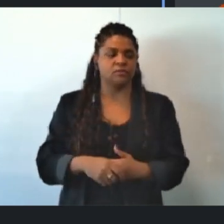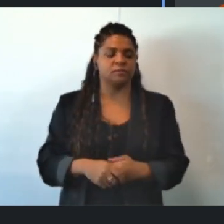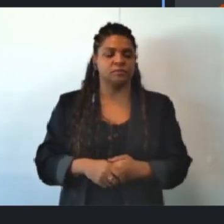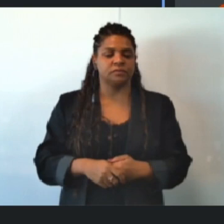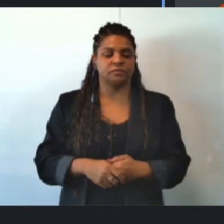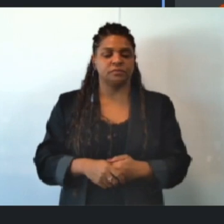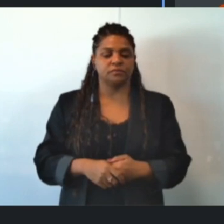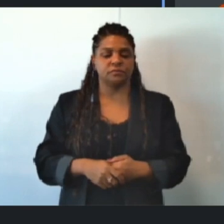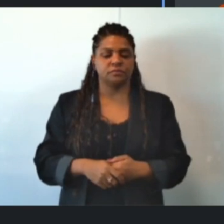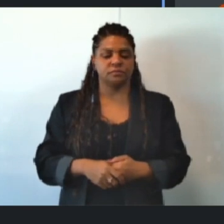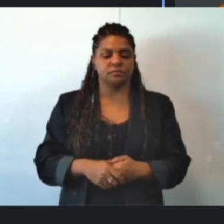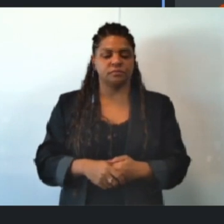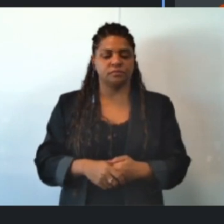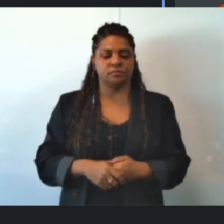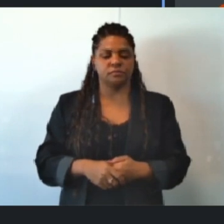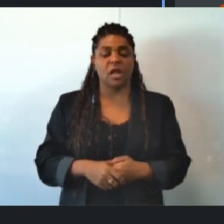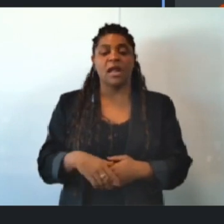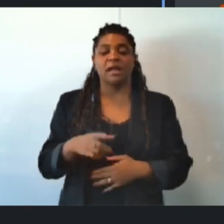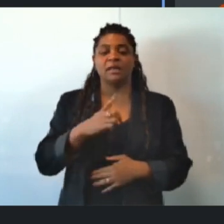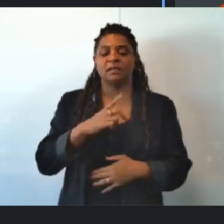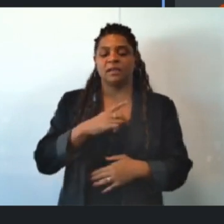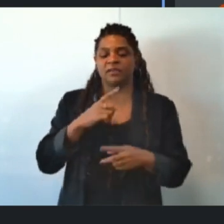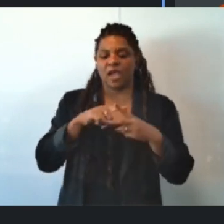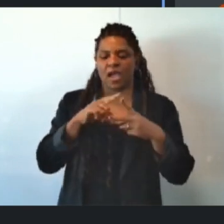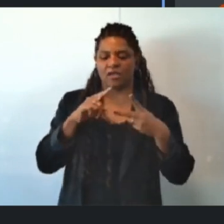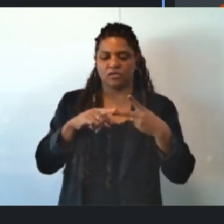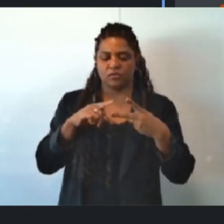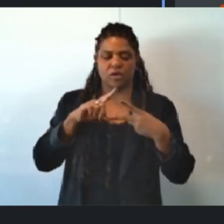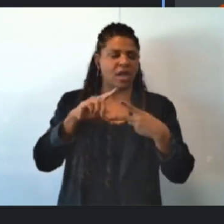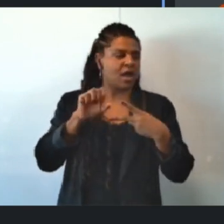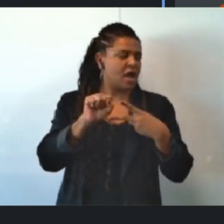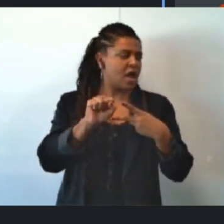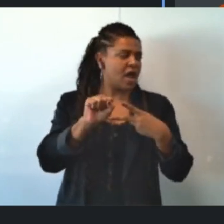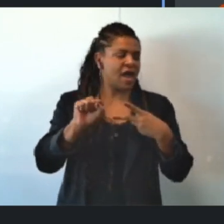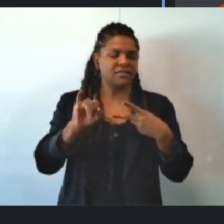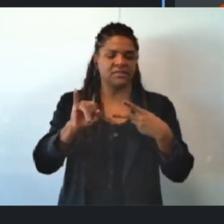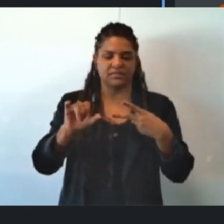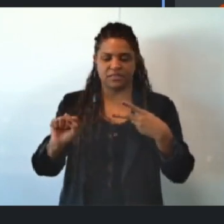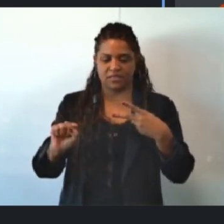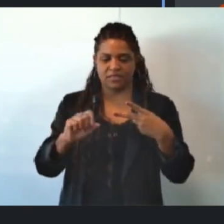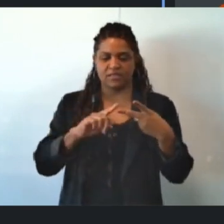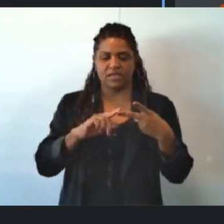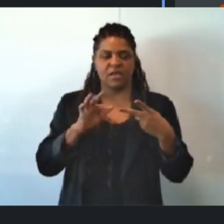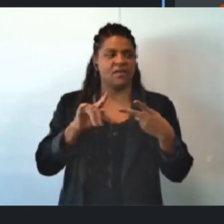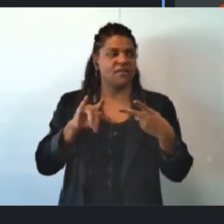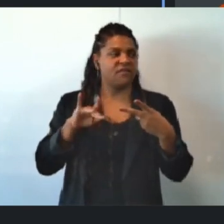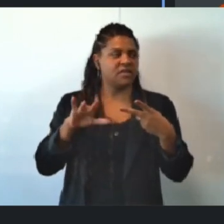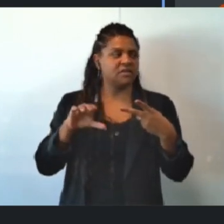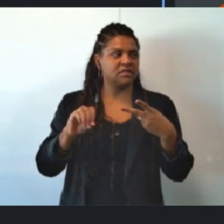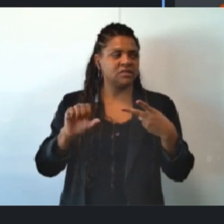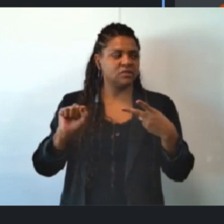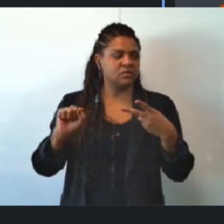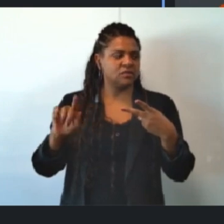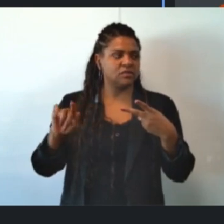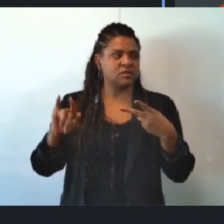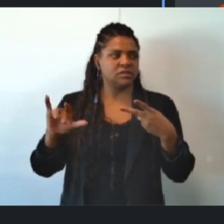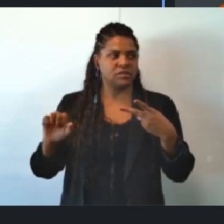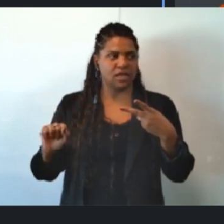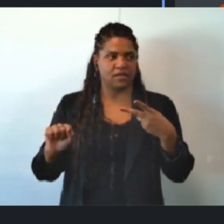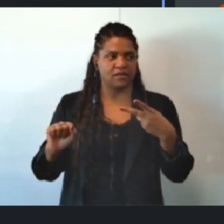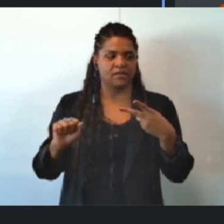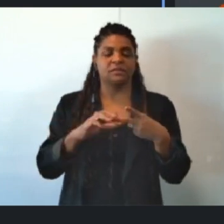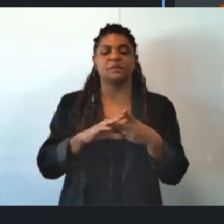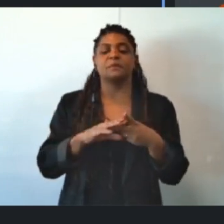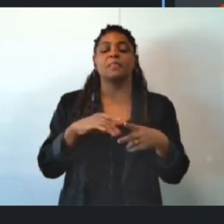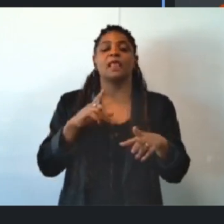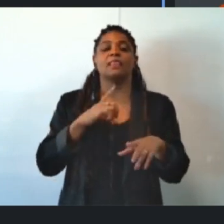e a Francisco Salles, no sentido de trazer mais segurança e menos transtorno ali na Sapucaí, porque o movimento é grande e tinha